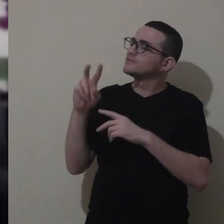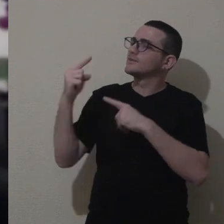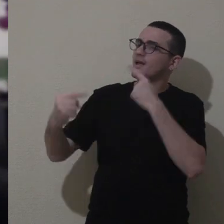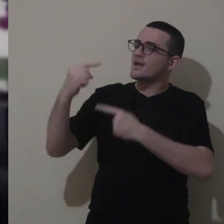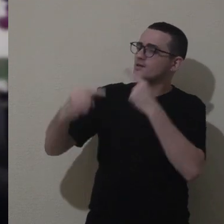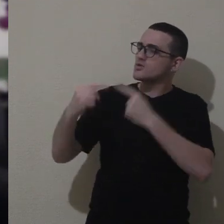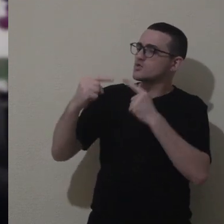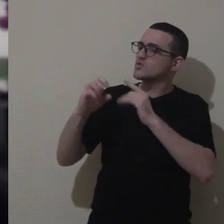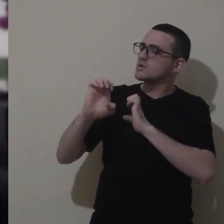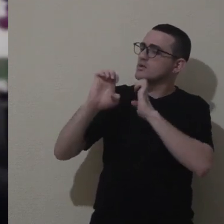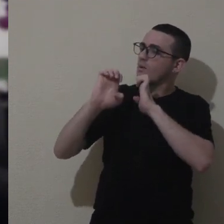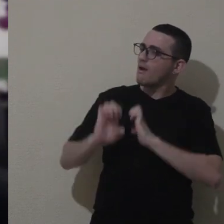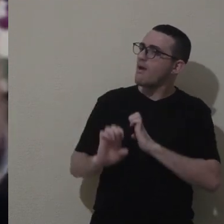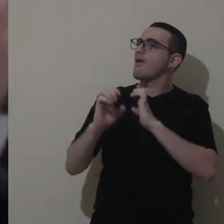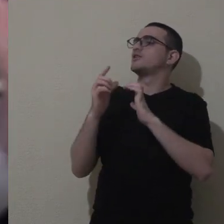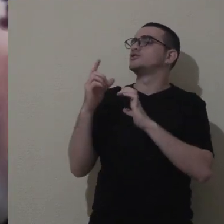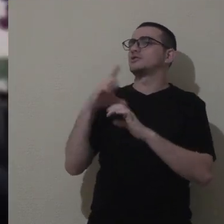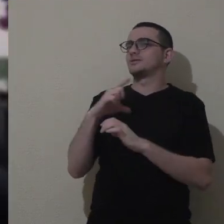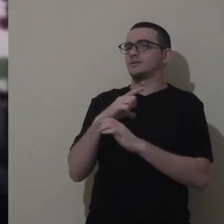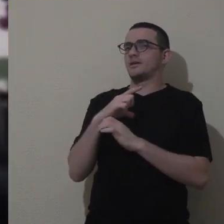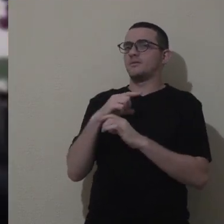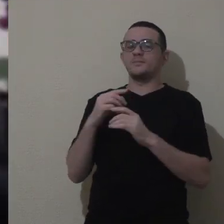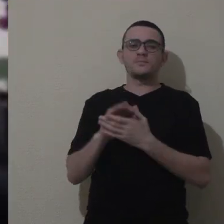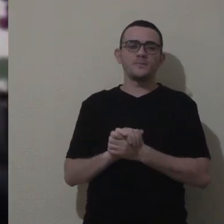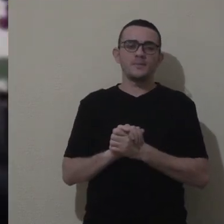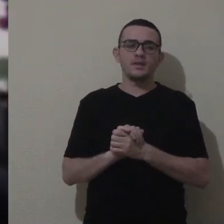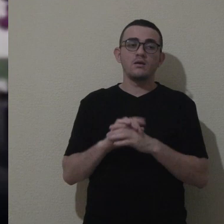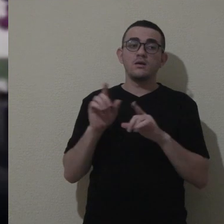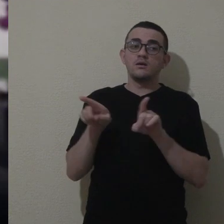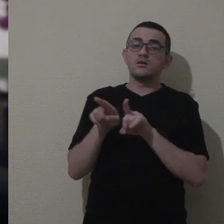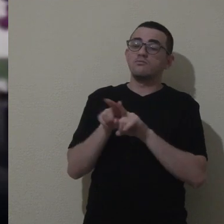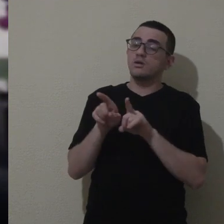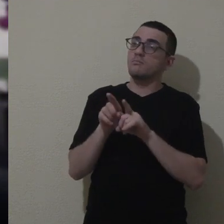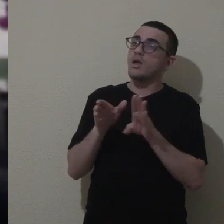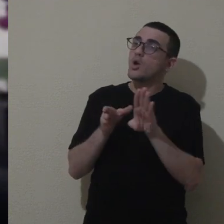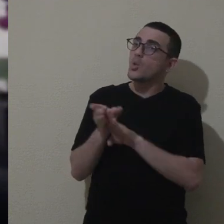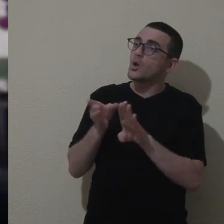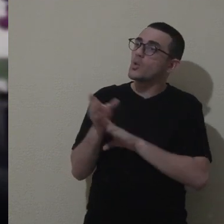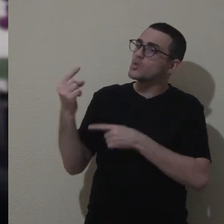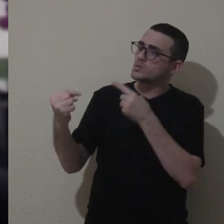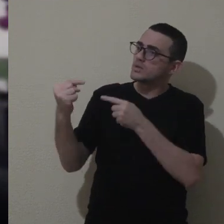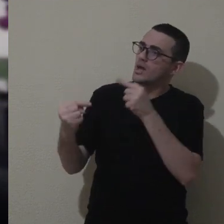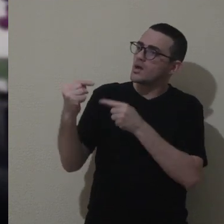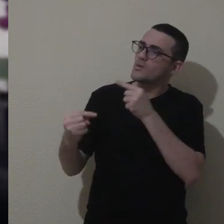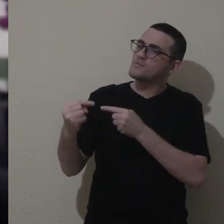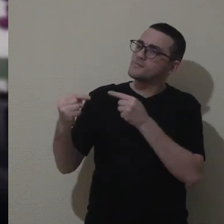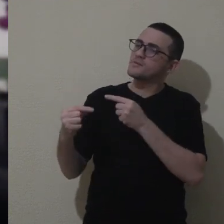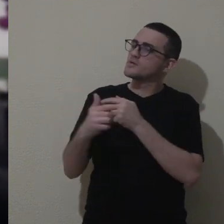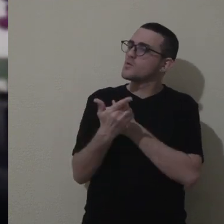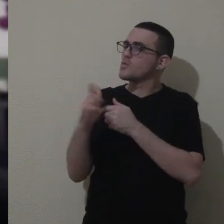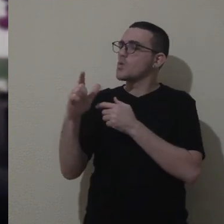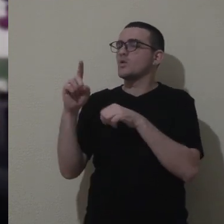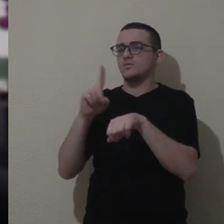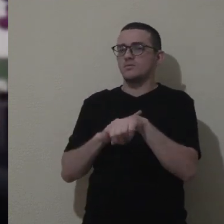uma discussão, questões éticas que permeiam aí, né? Que eu até recomendo que se discuta